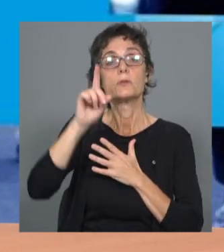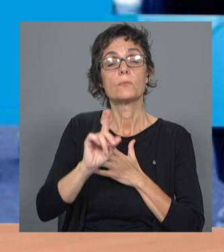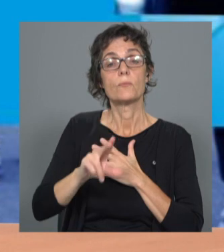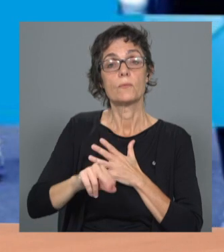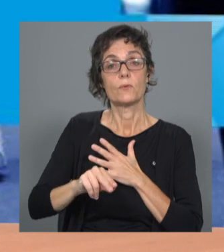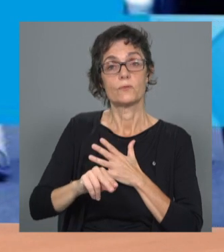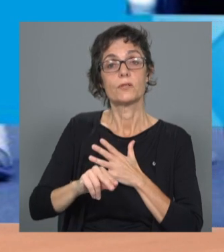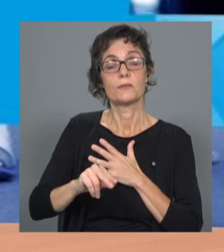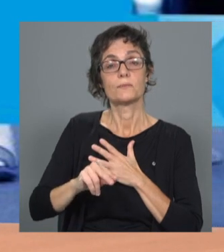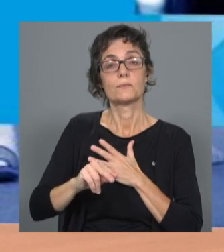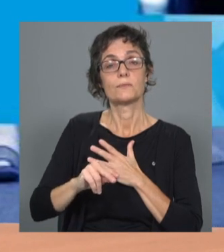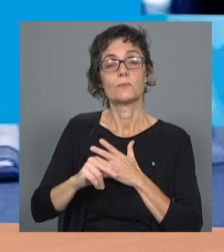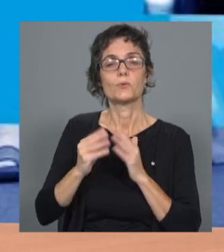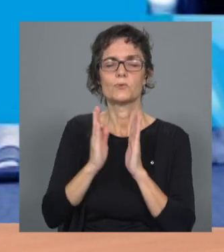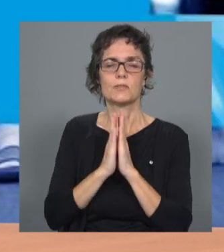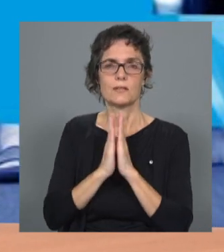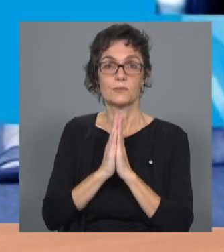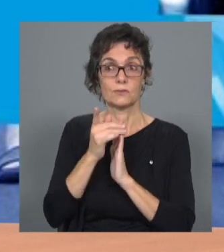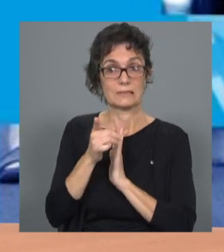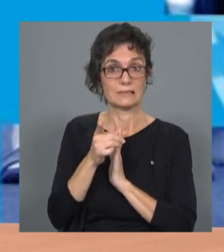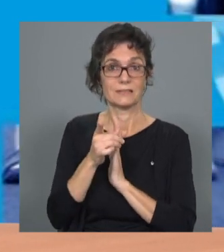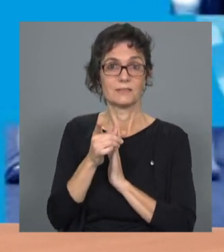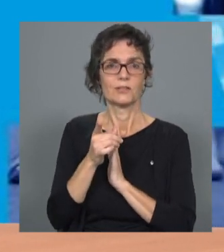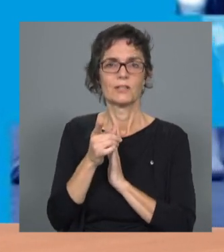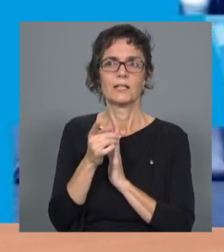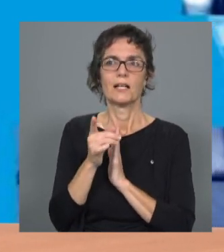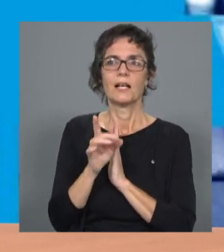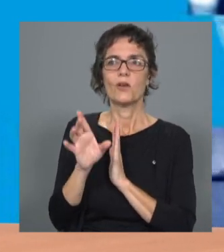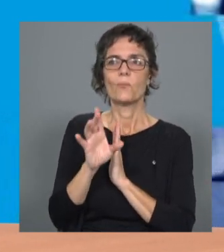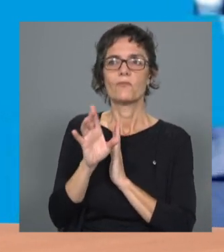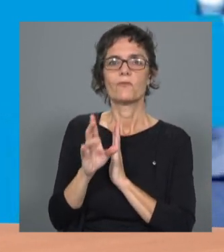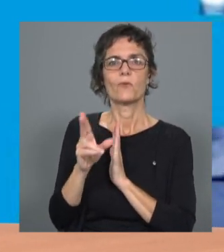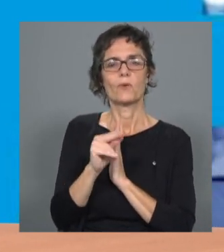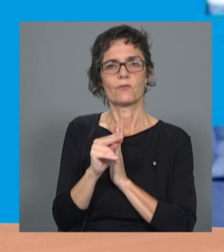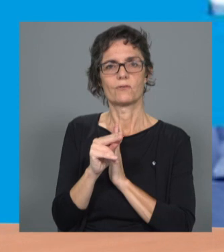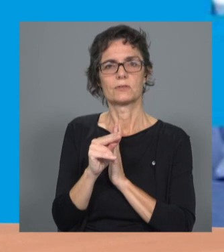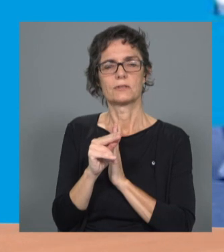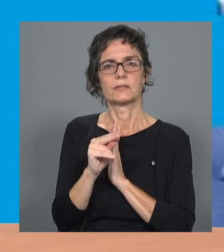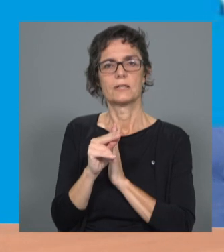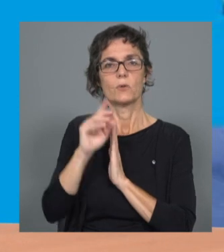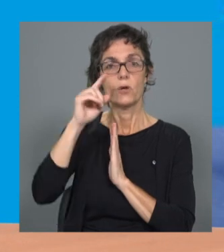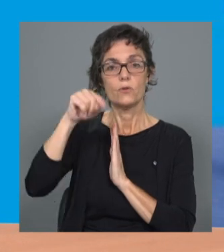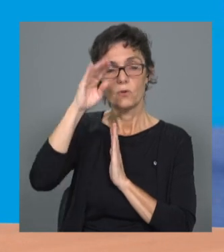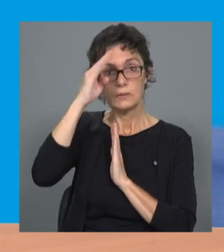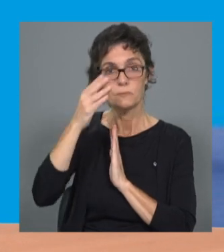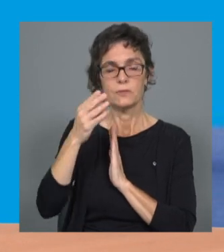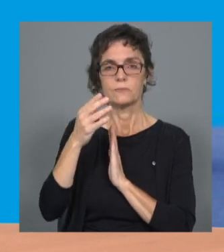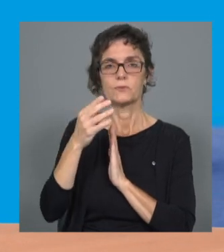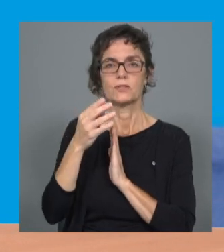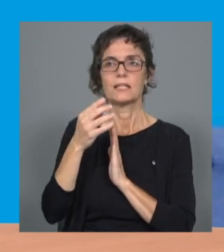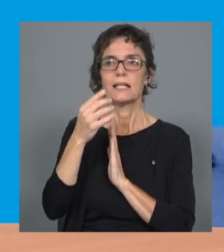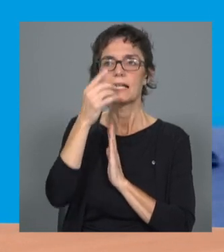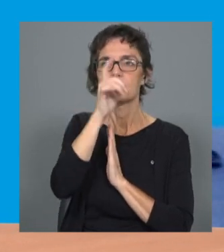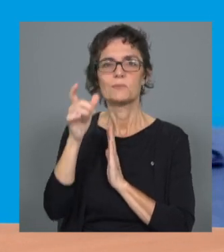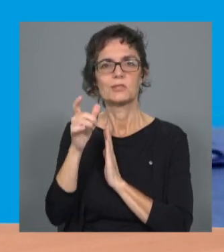uma dimensão completamente nova naqueles que nós sabemos que estiveram connosco, conhecemos muito bem, que deram tudo por nós, que nos